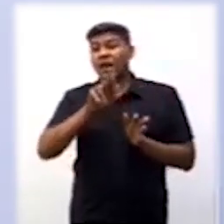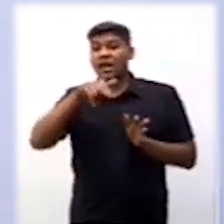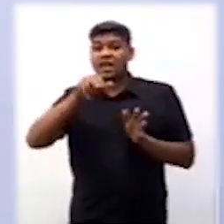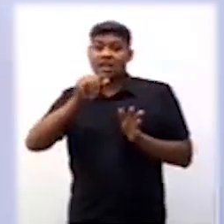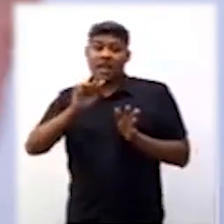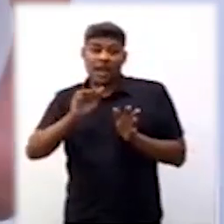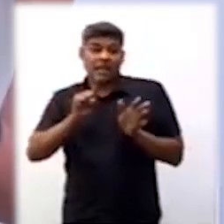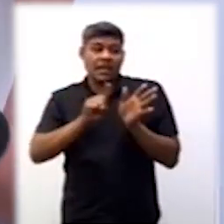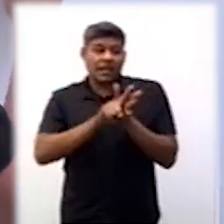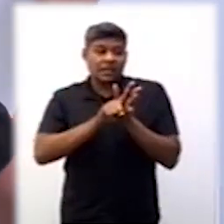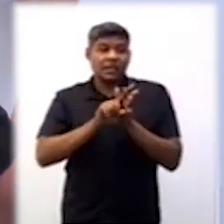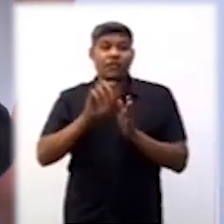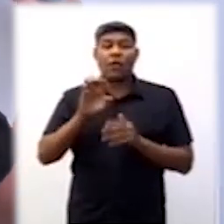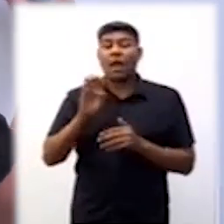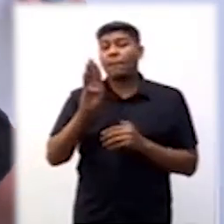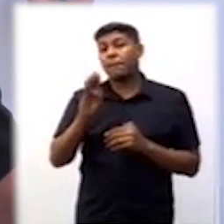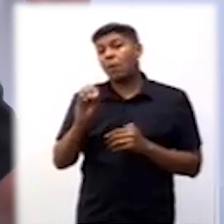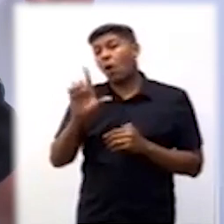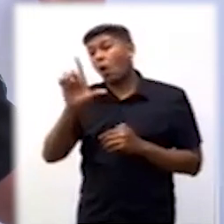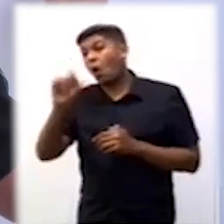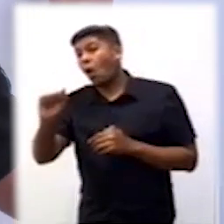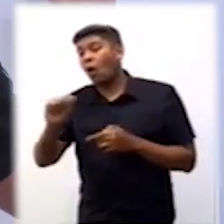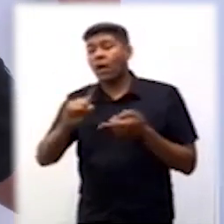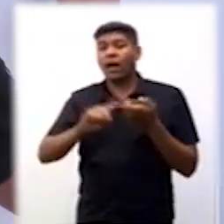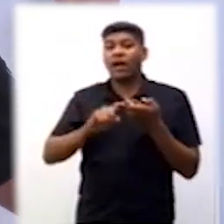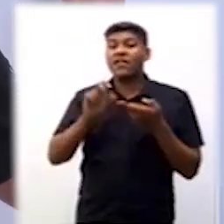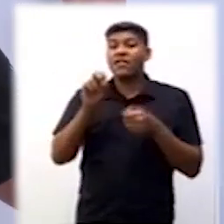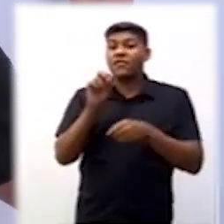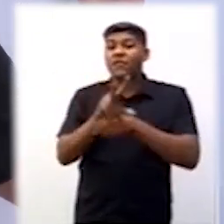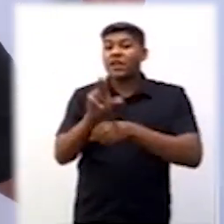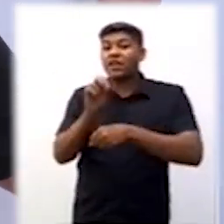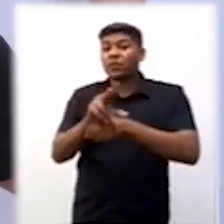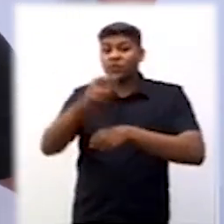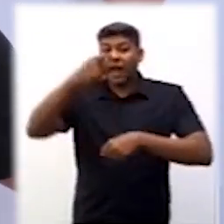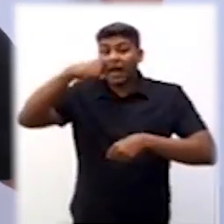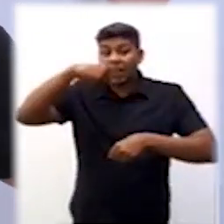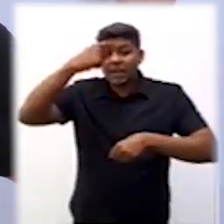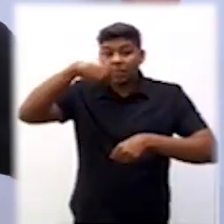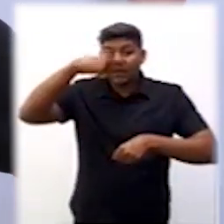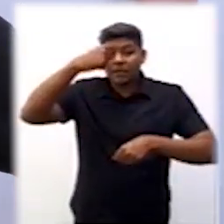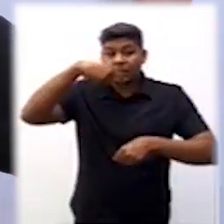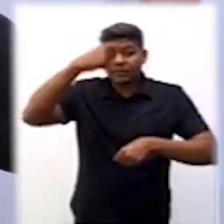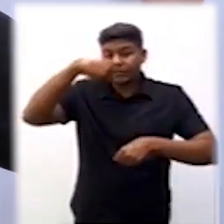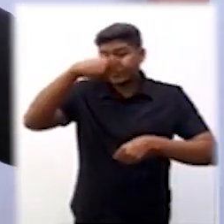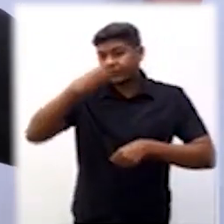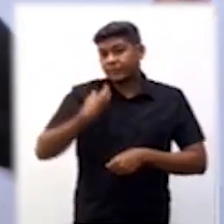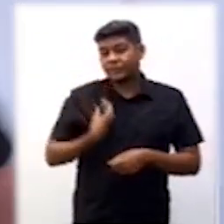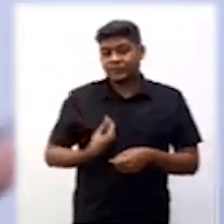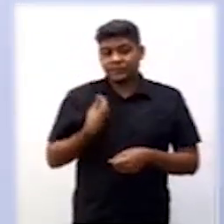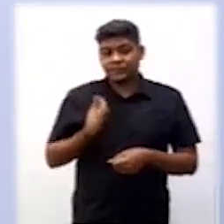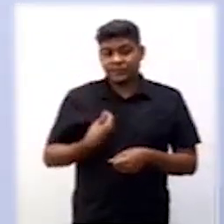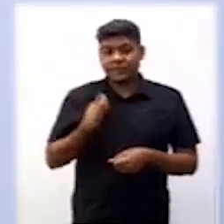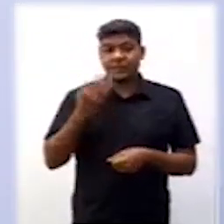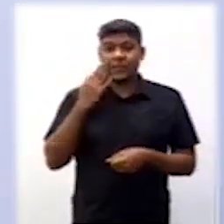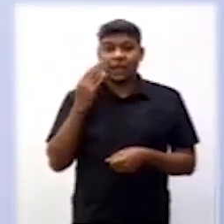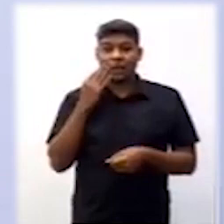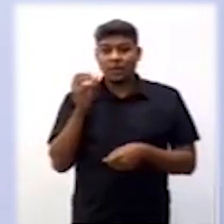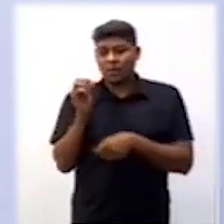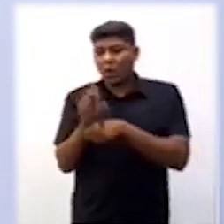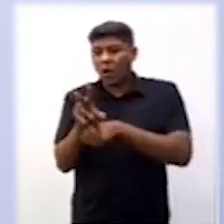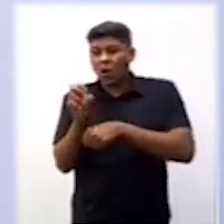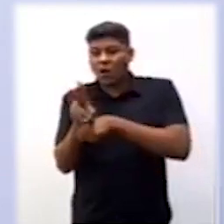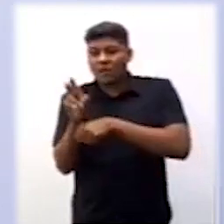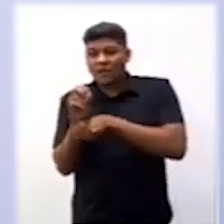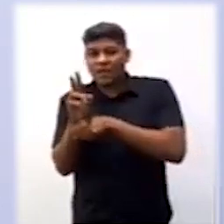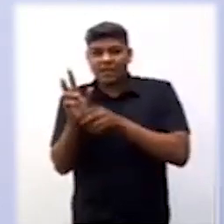o Ebola, eu posso colocar o vírus da gripe, que é o influenza. Olha muita gente falando aí que coronavírus é a mesma coisa